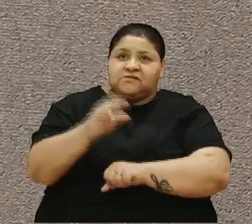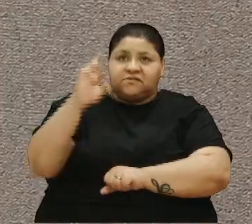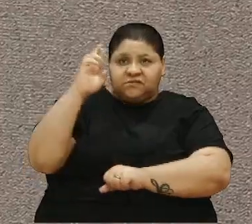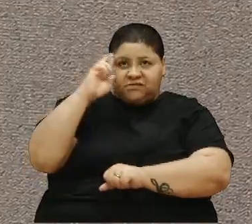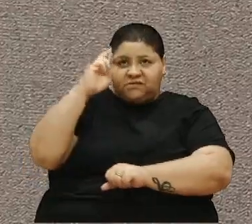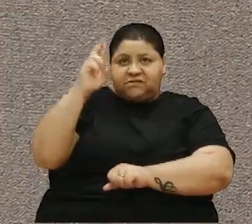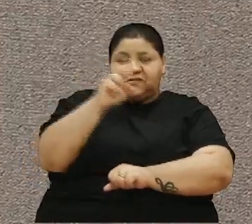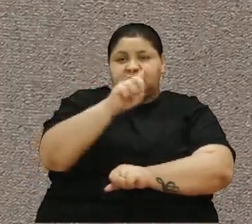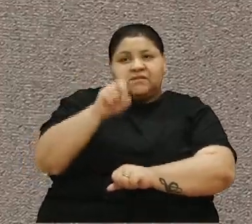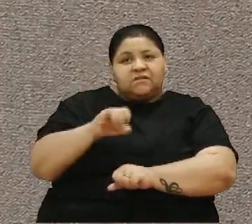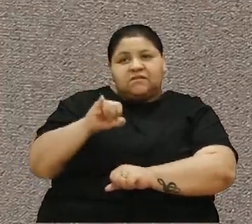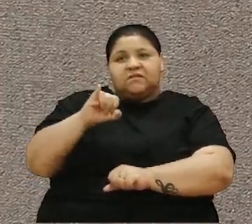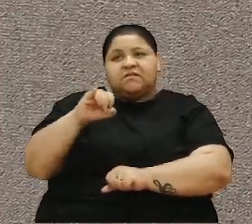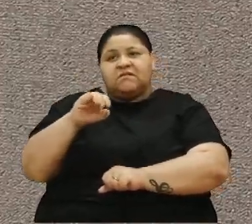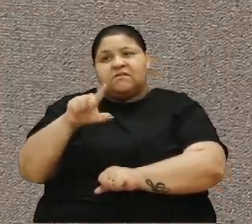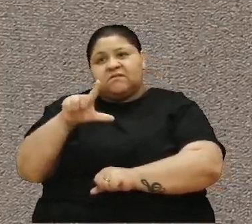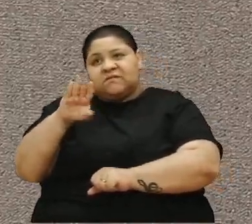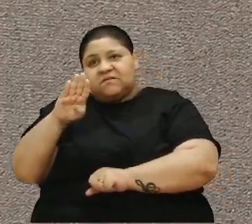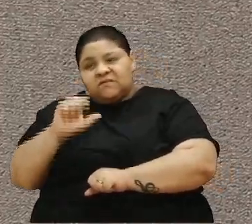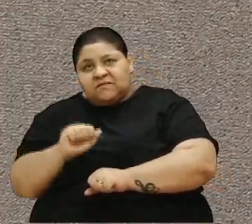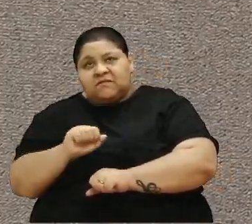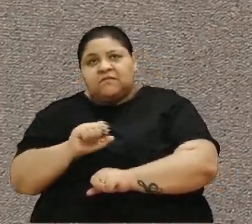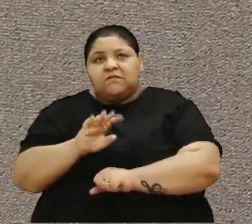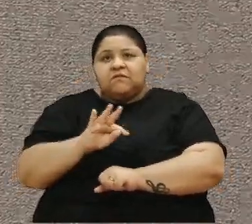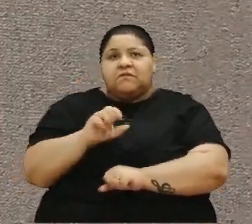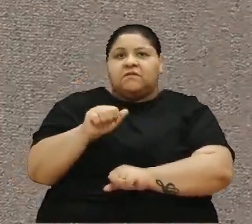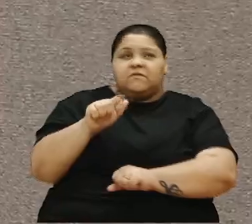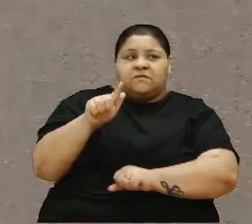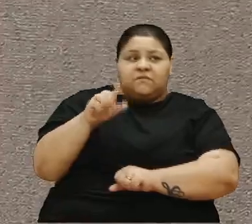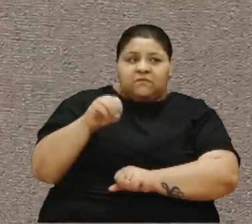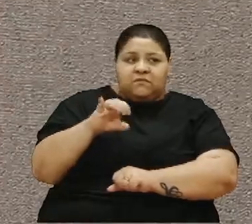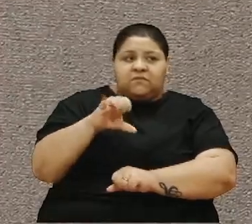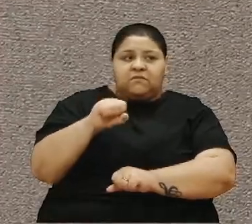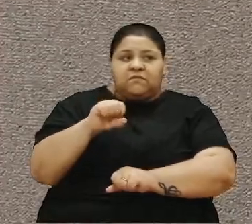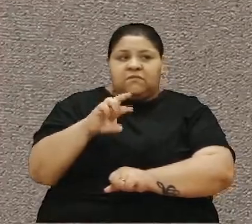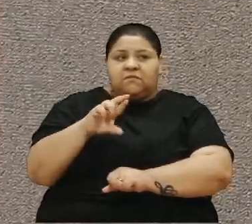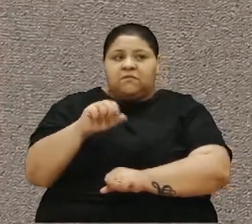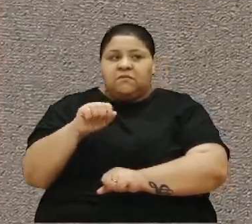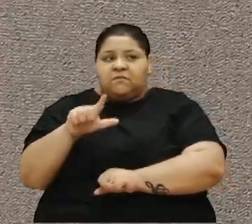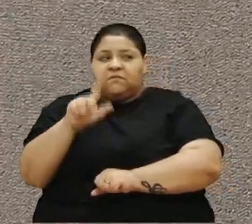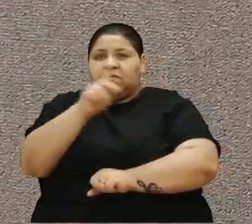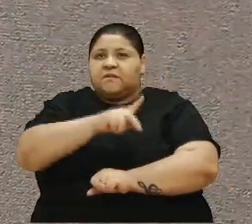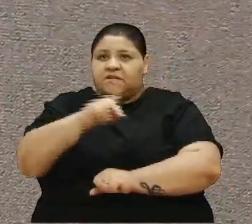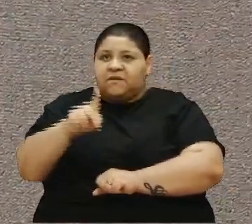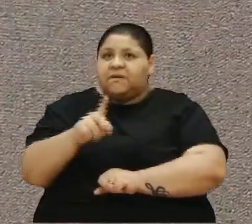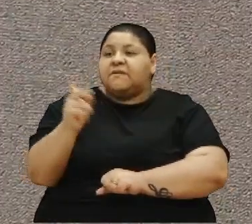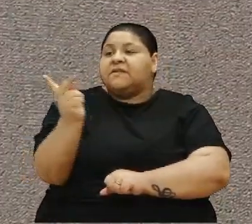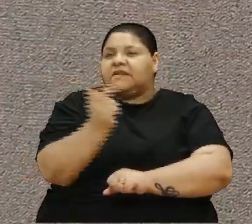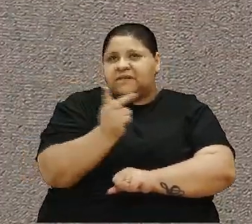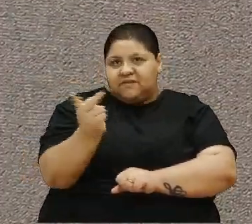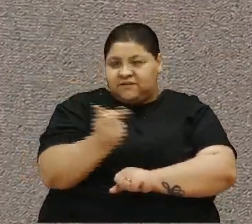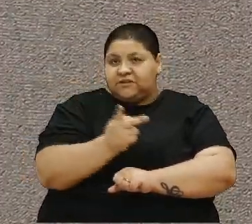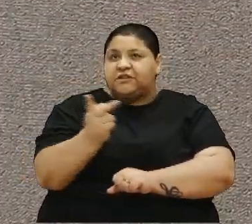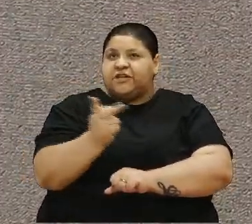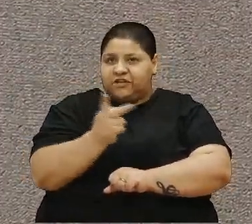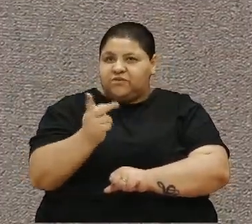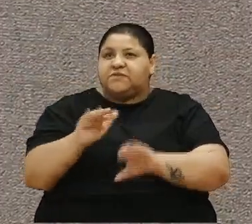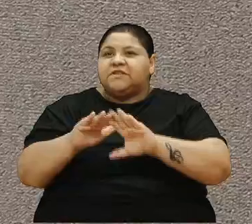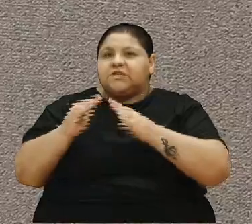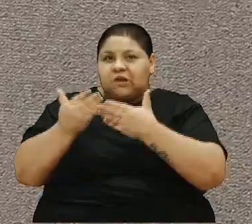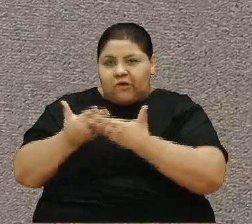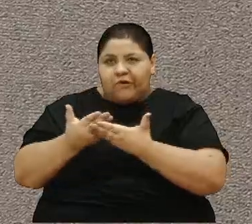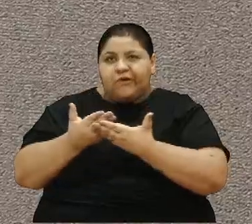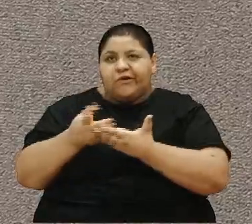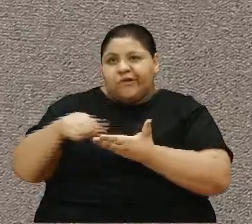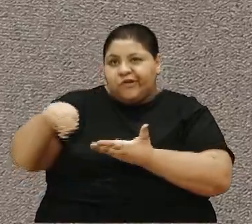diretora Zilba, do Tiago, que é do CPM, e do Israel, que é professor tanto na Santo Antônio quanto na EFA Serra,